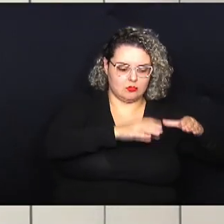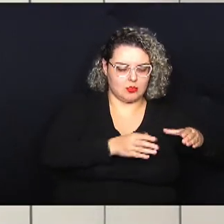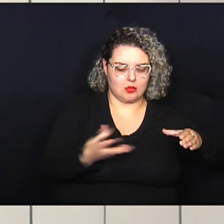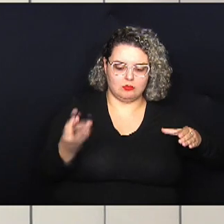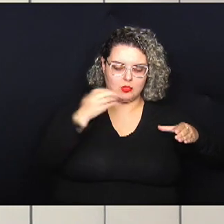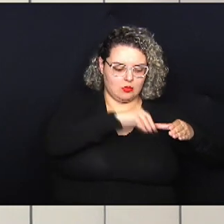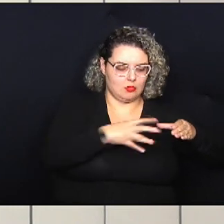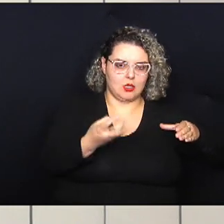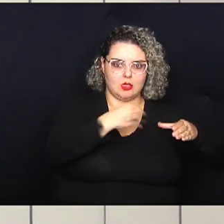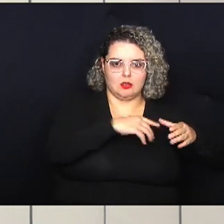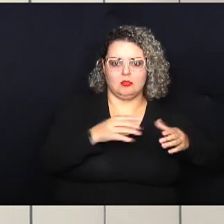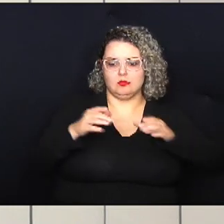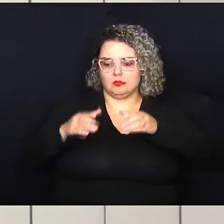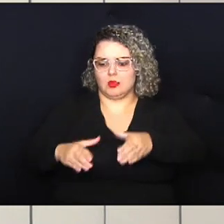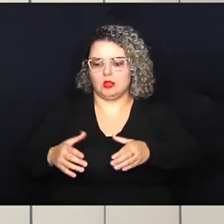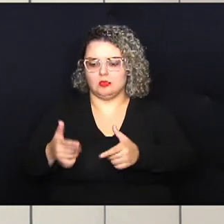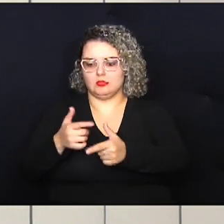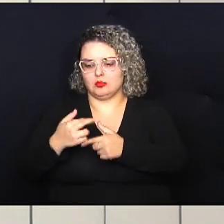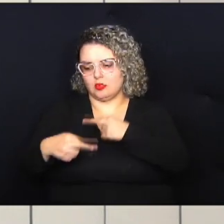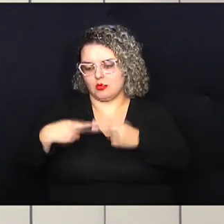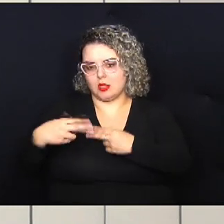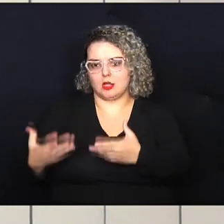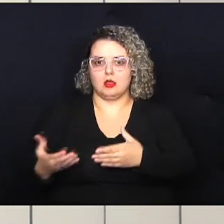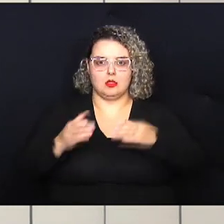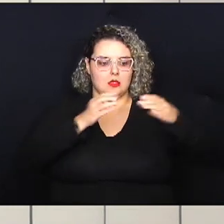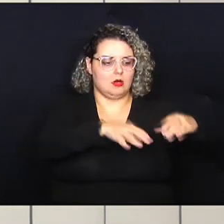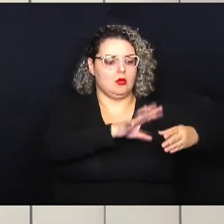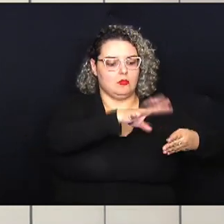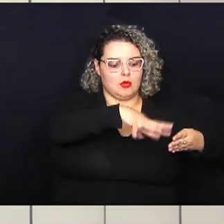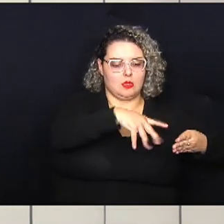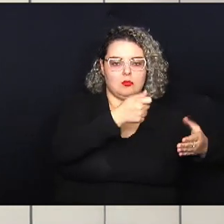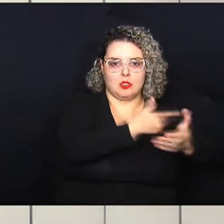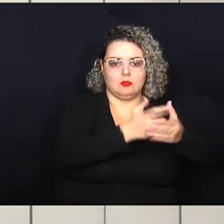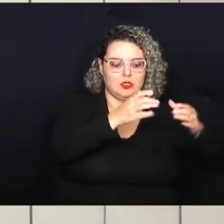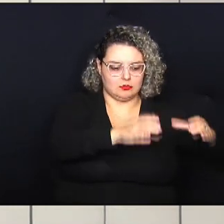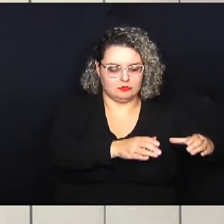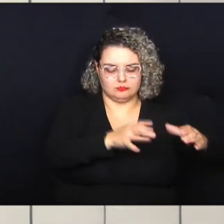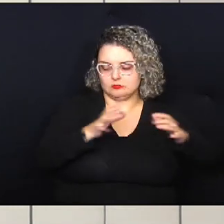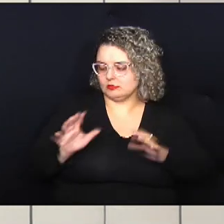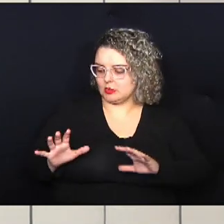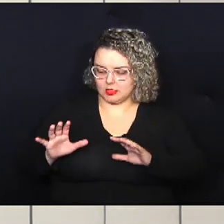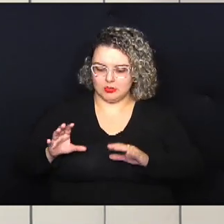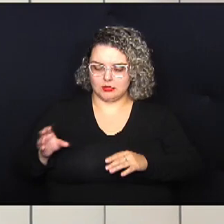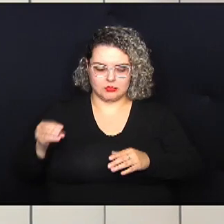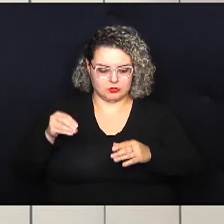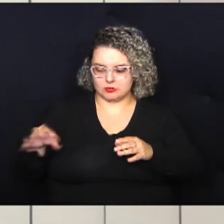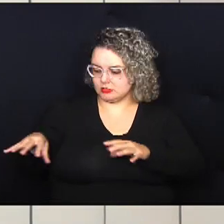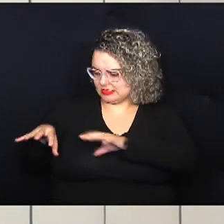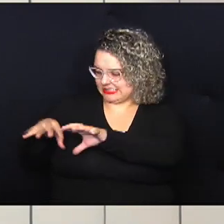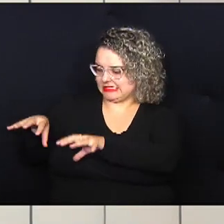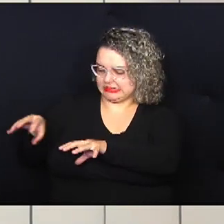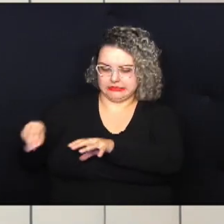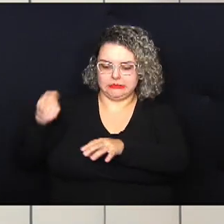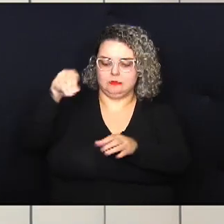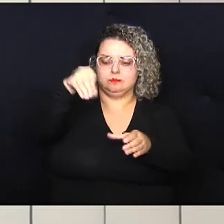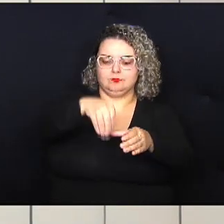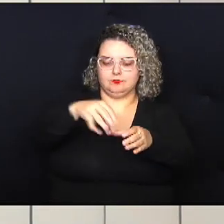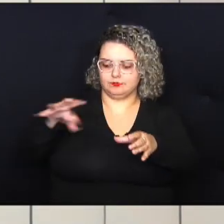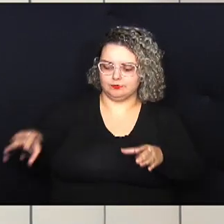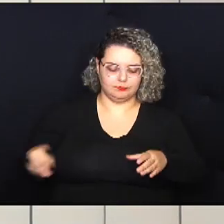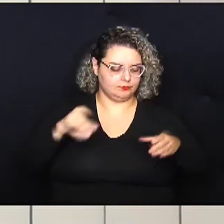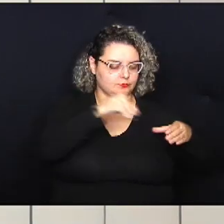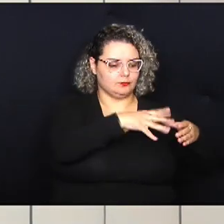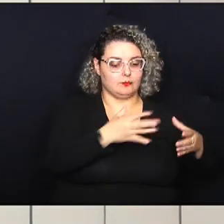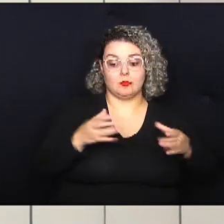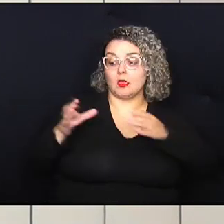do meu relacionamento, a minha caixinha da conta, né? Exato. Aí eu vou lá, isso aqui tá tudo guardadinho na caixinha. A caixinha que eu vou liberar agora é a caixinha